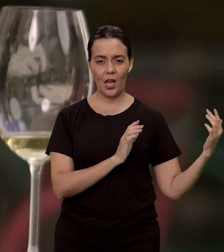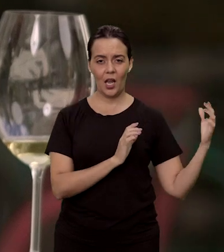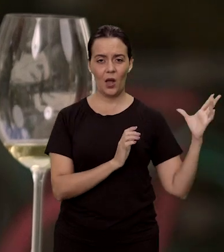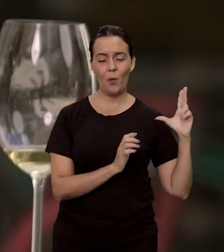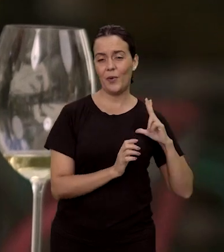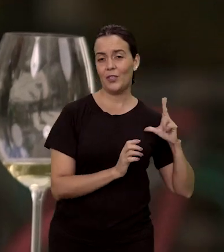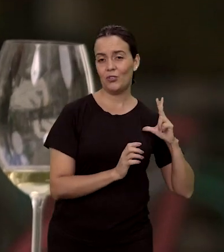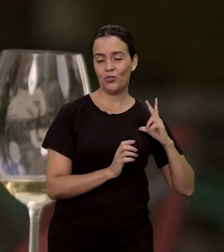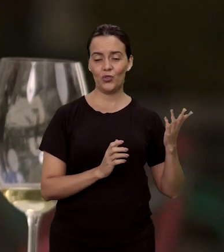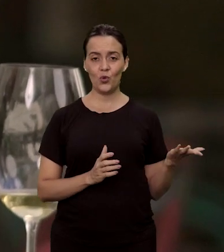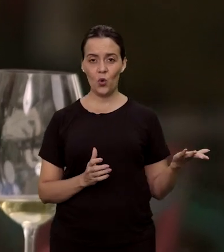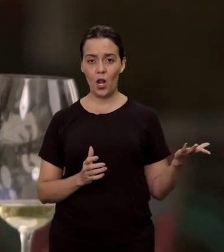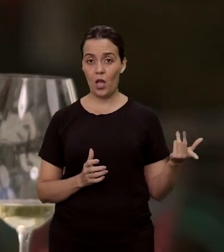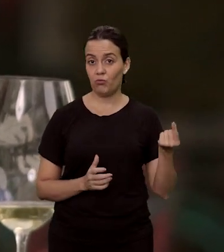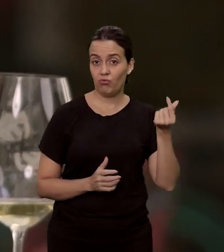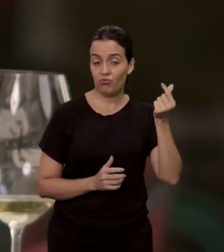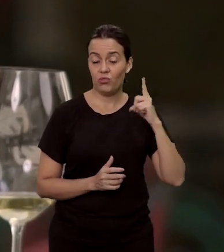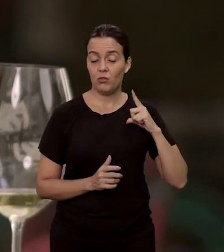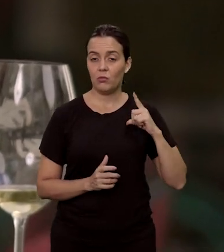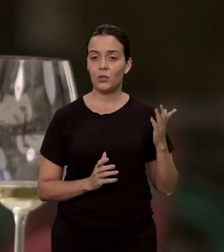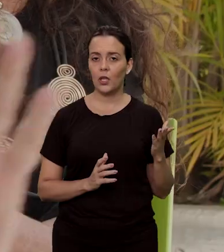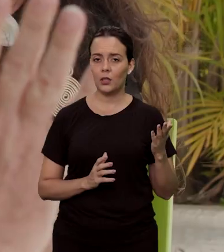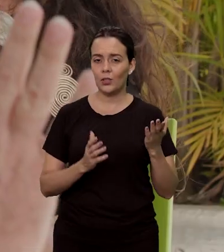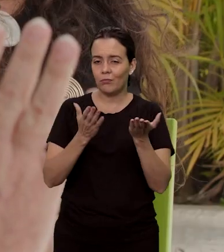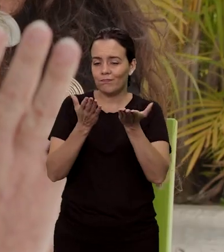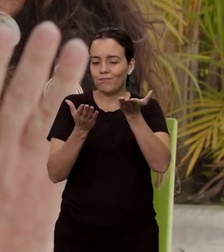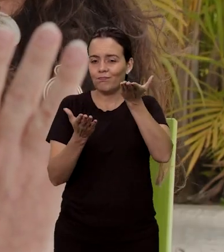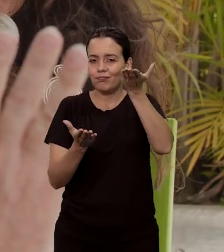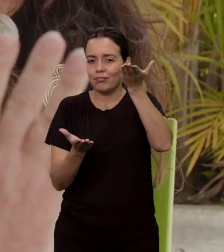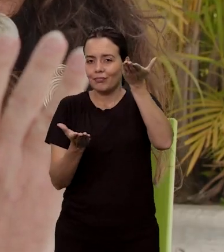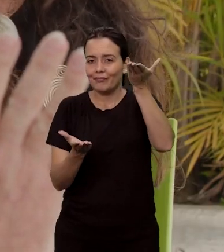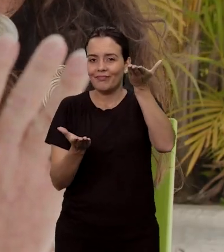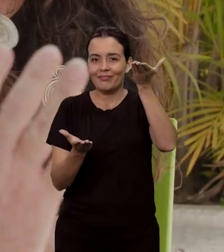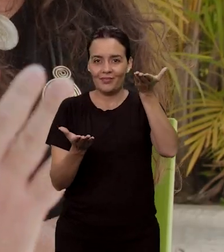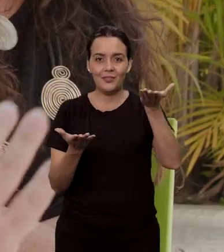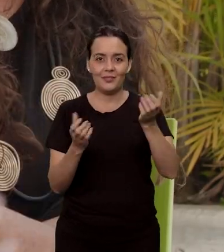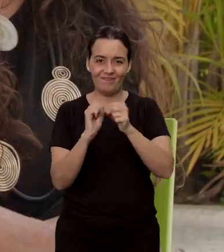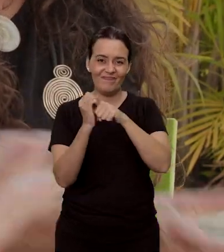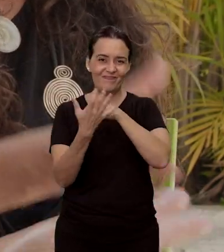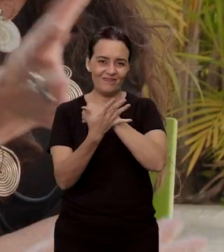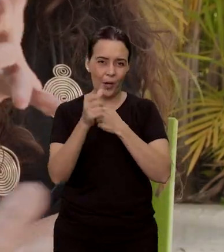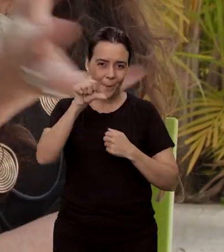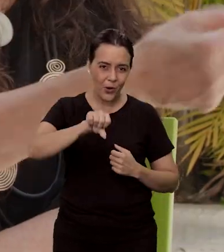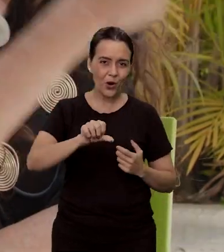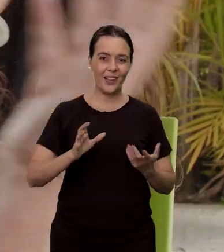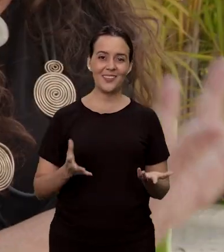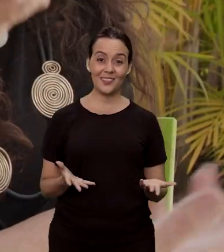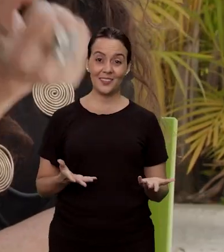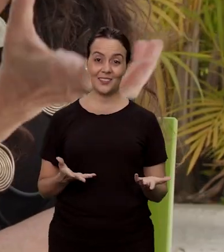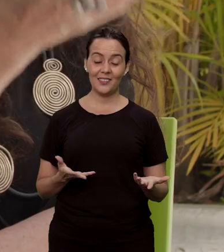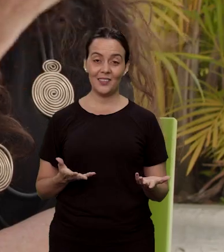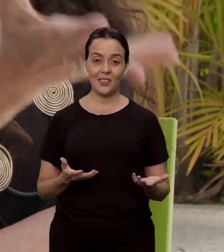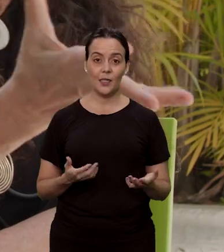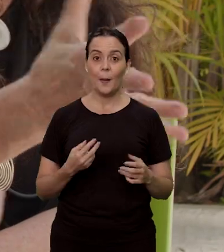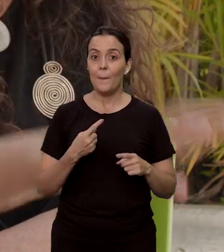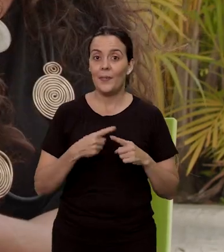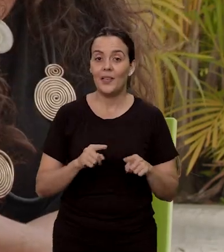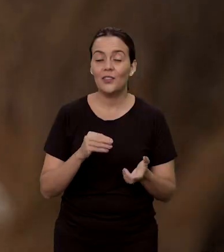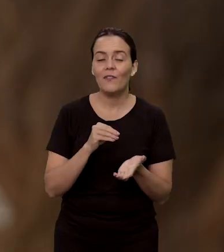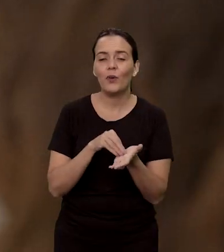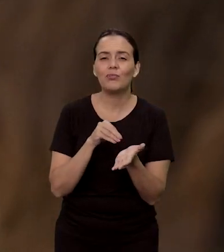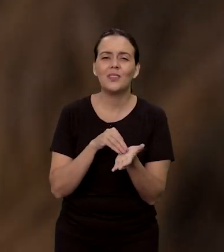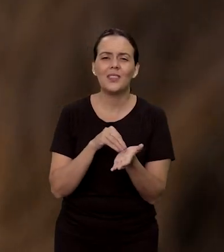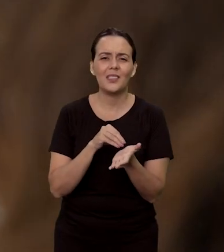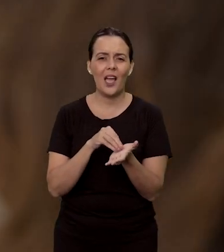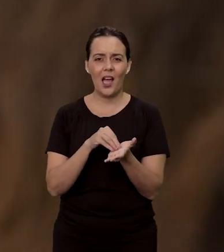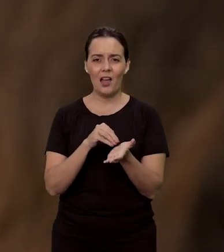quanto na pandemia essas desigualdades se agravaram e ficaram evidentes. E de todos os pequenos negócios que não tinham fôlego, e que literalmente.